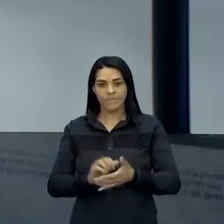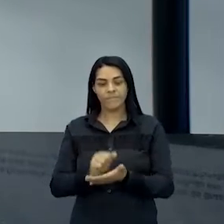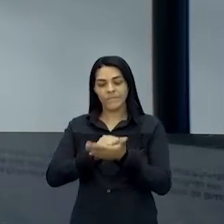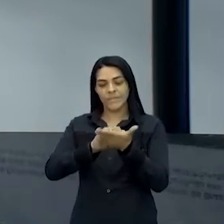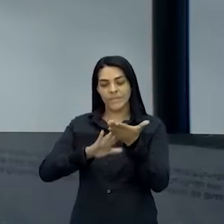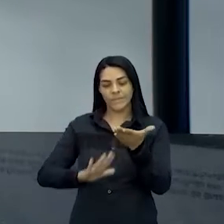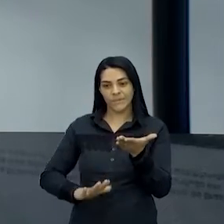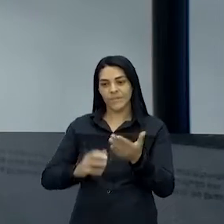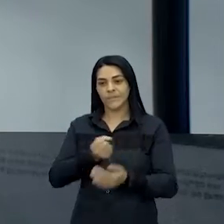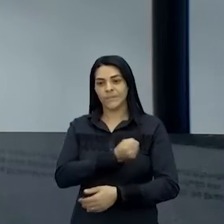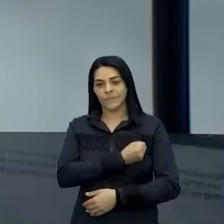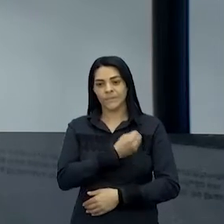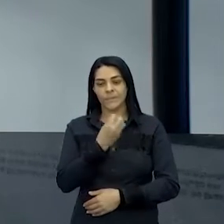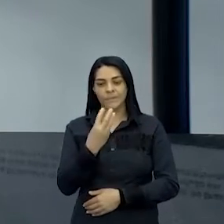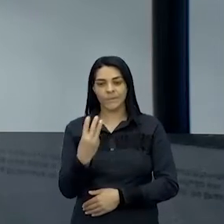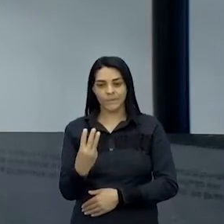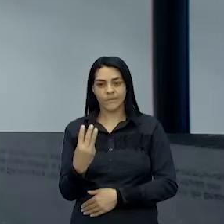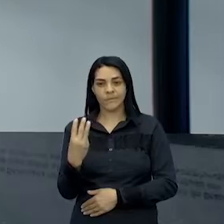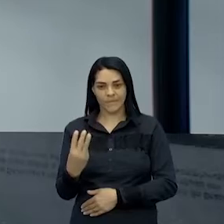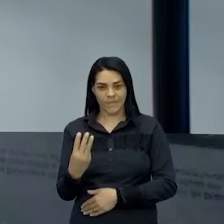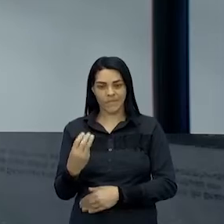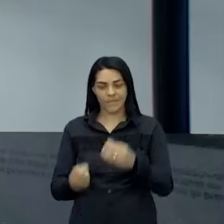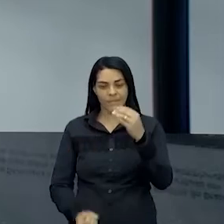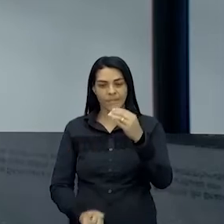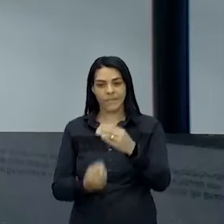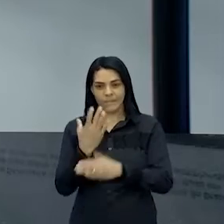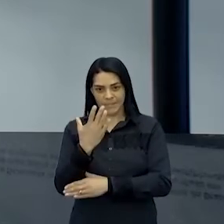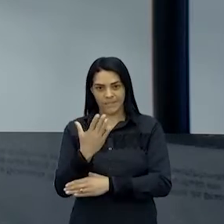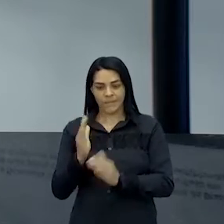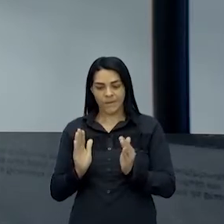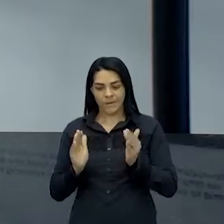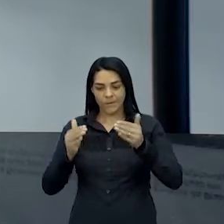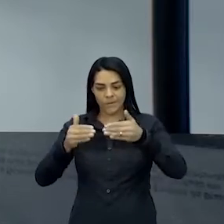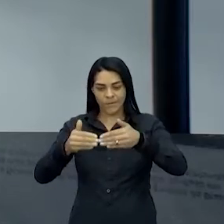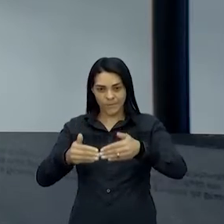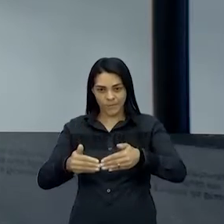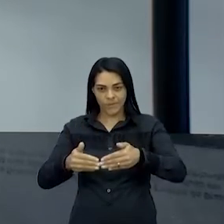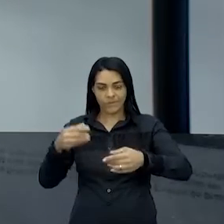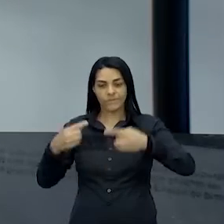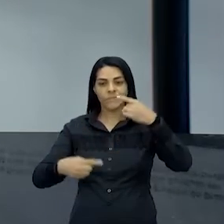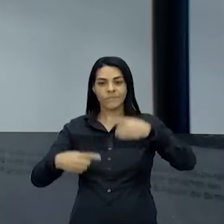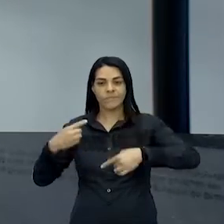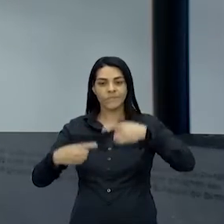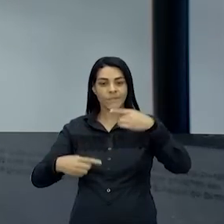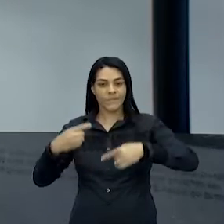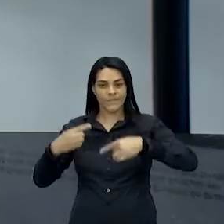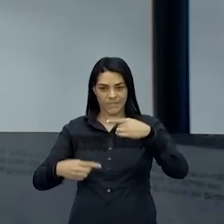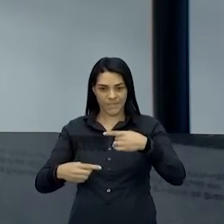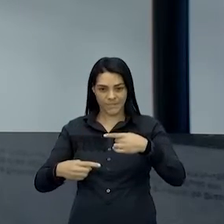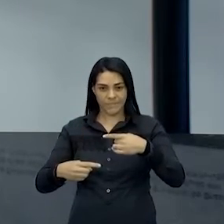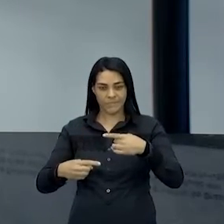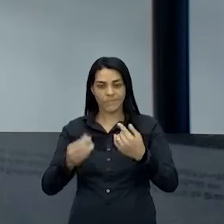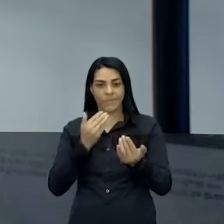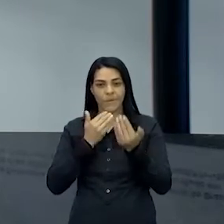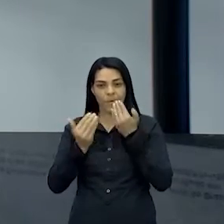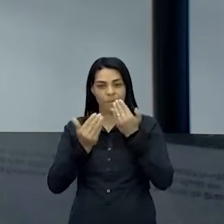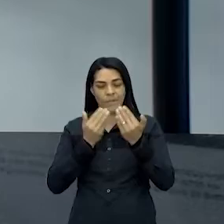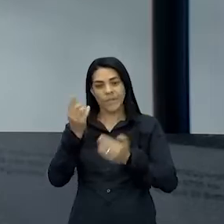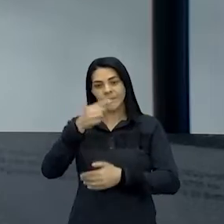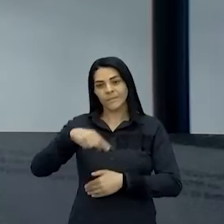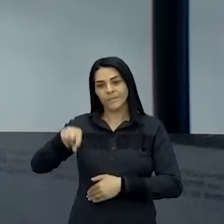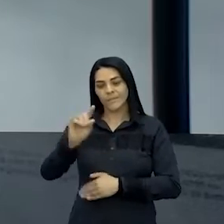atividade 3, é justamente a criação de um fórum de discussão. Então, eu comentei com vocês que o fórum é